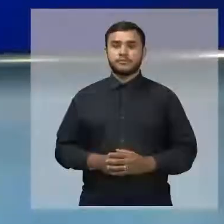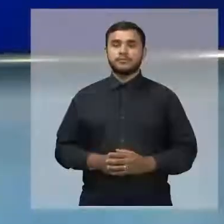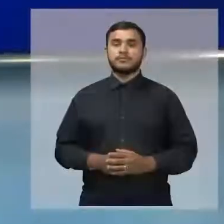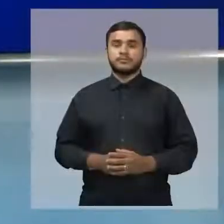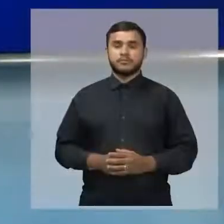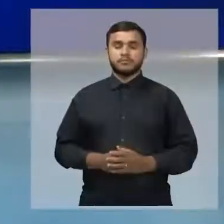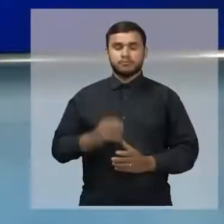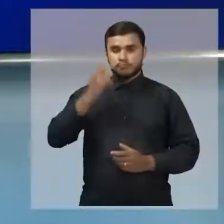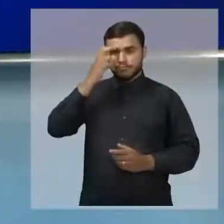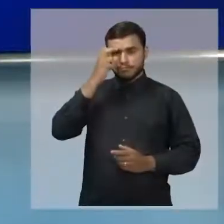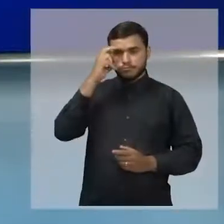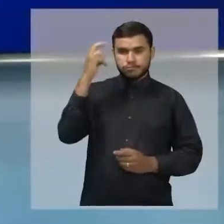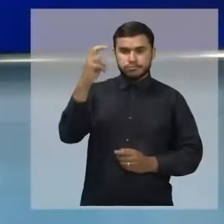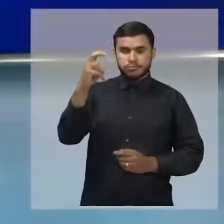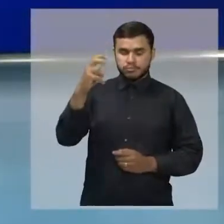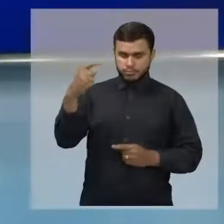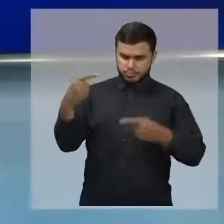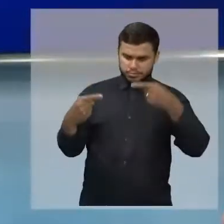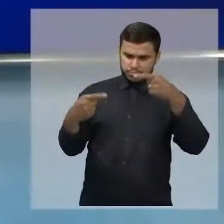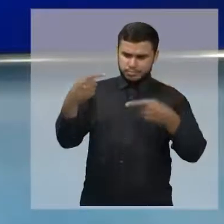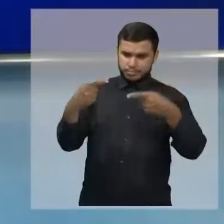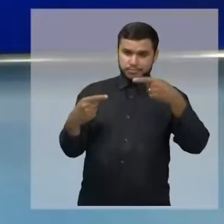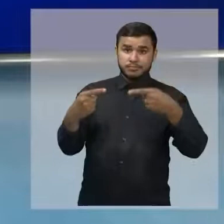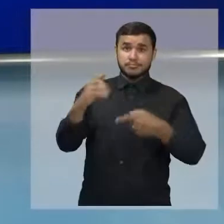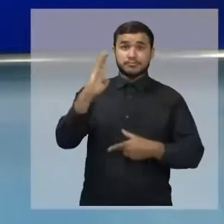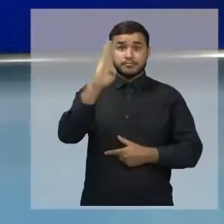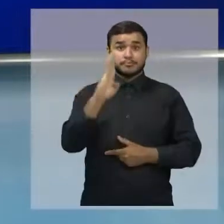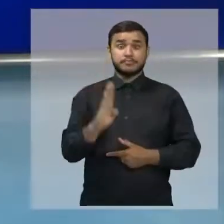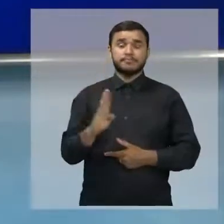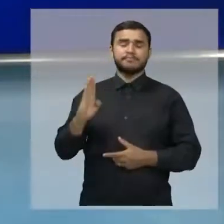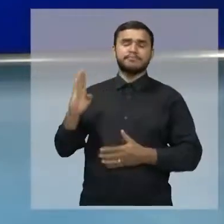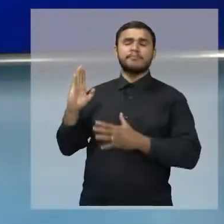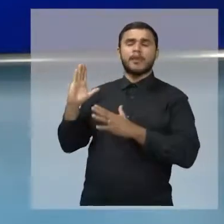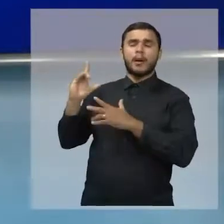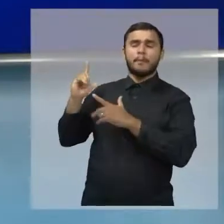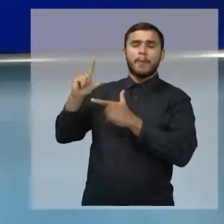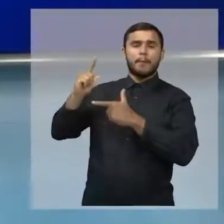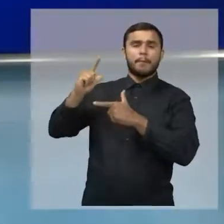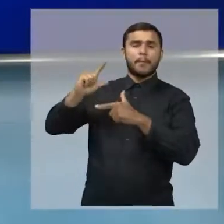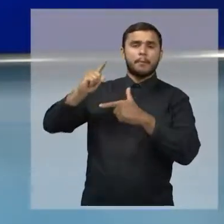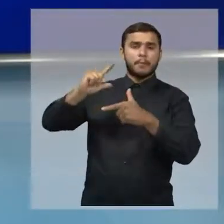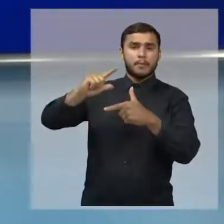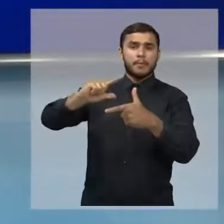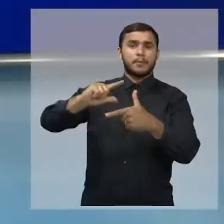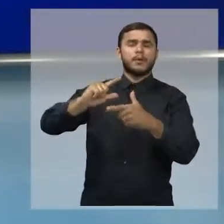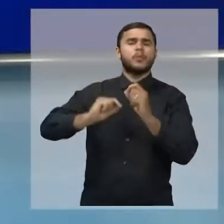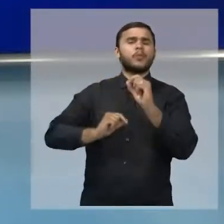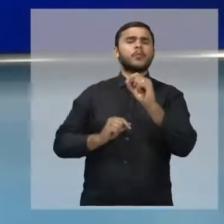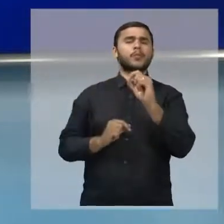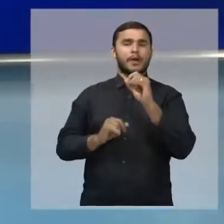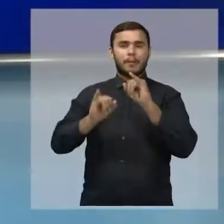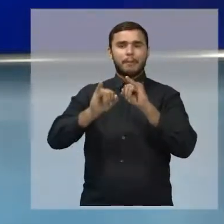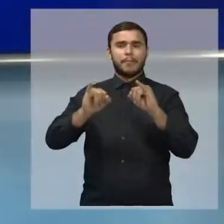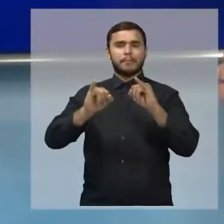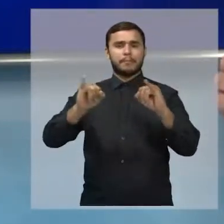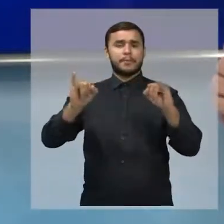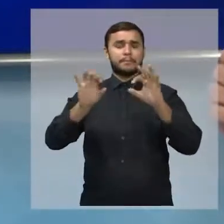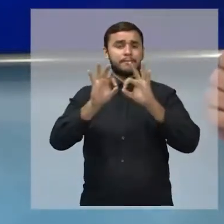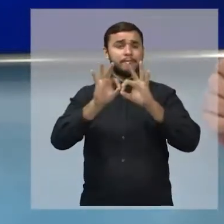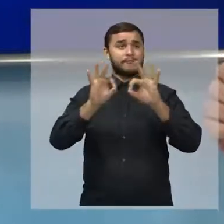Pela tradição malsã da cultura política brasileira, a sociedade se acostumou a ouvir a